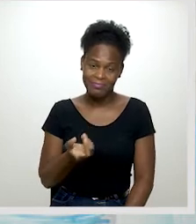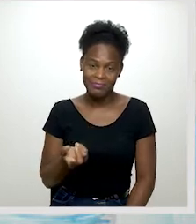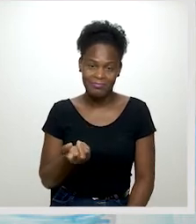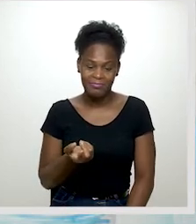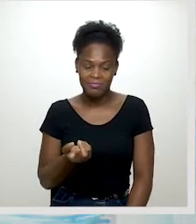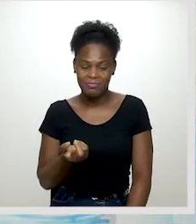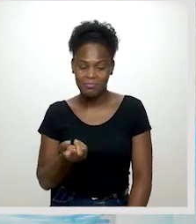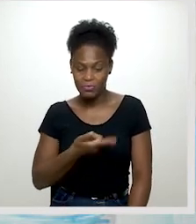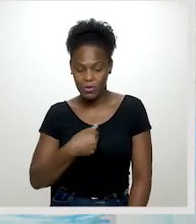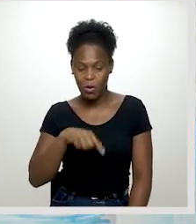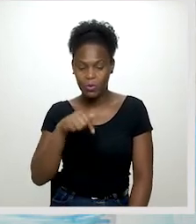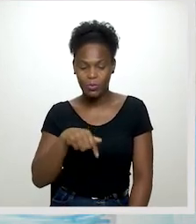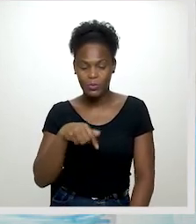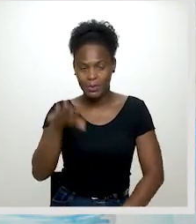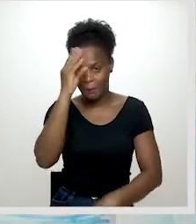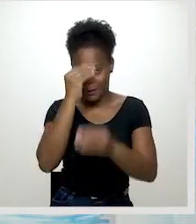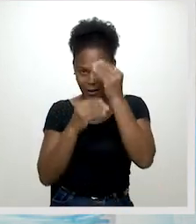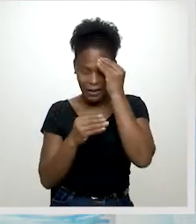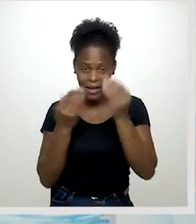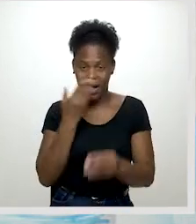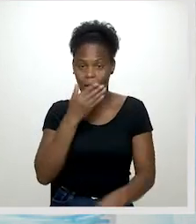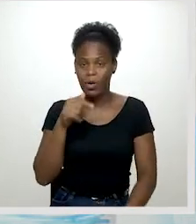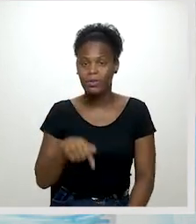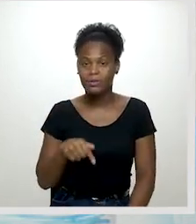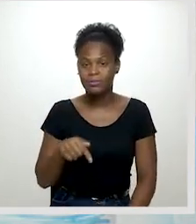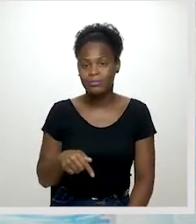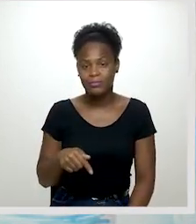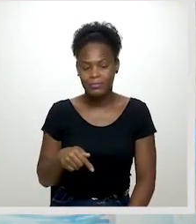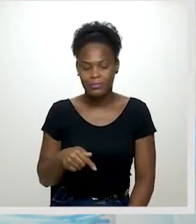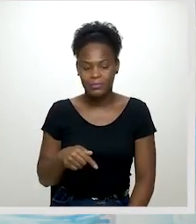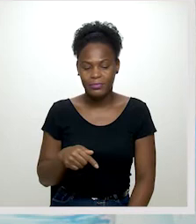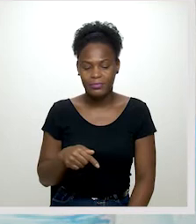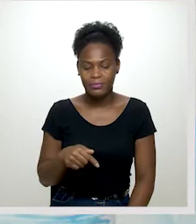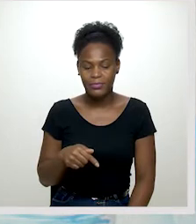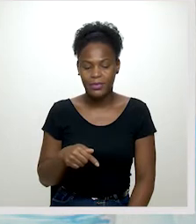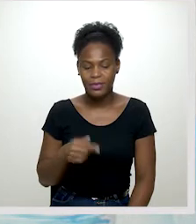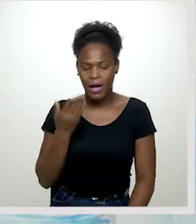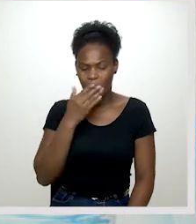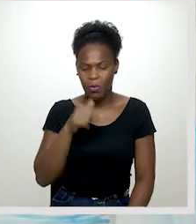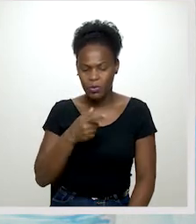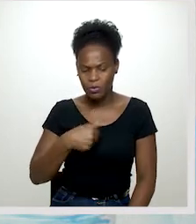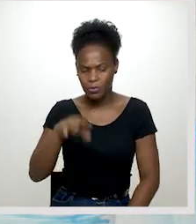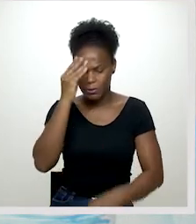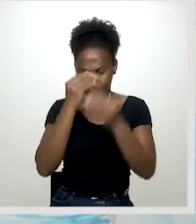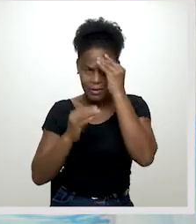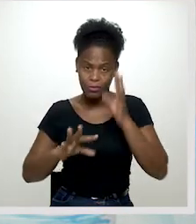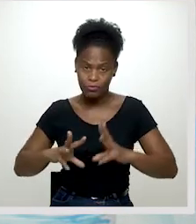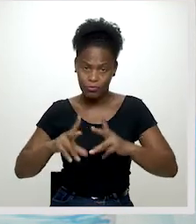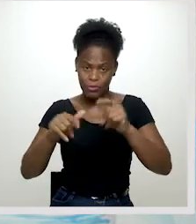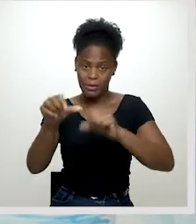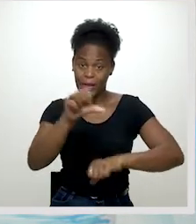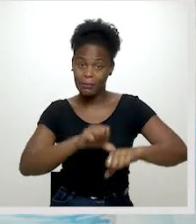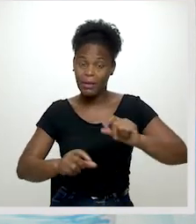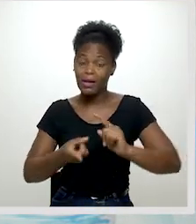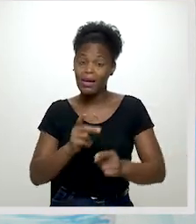aprendemos na aula de hoje a evolução química, que é autotrófica